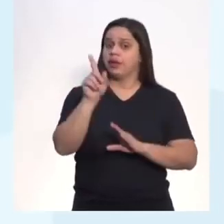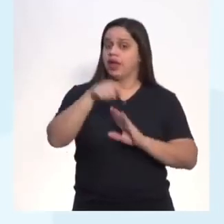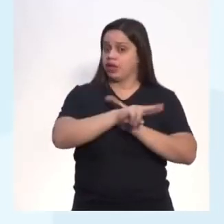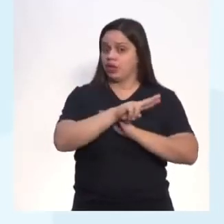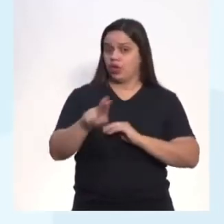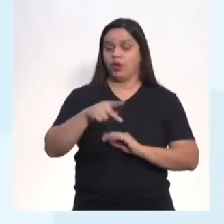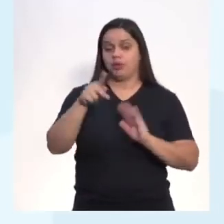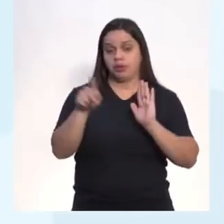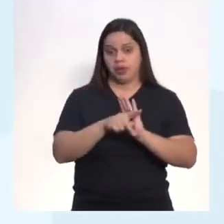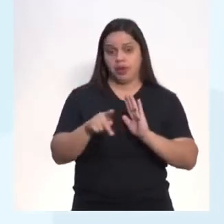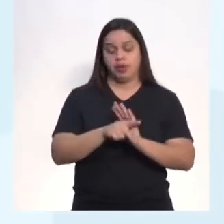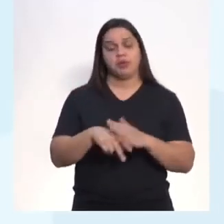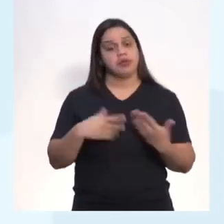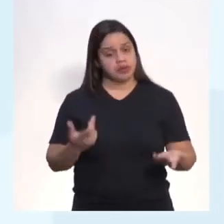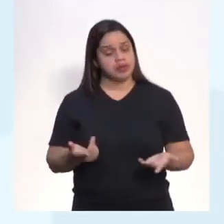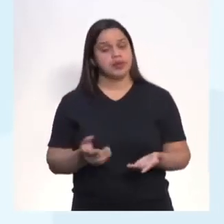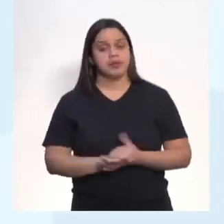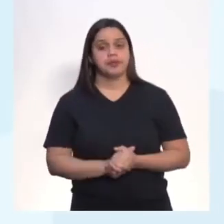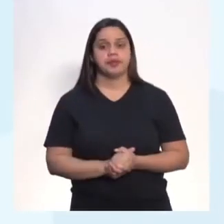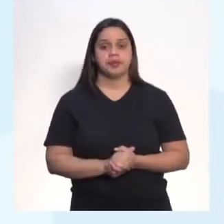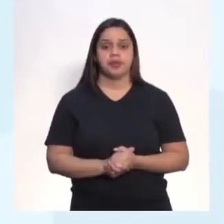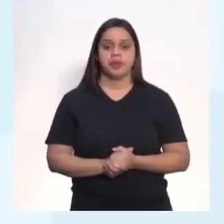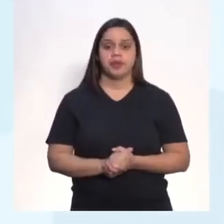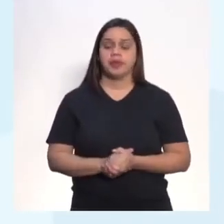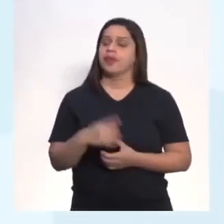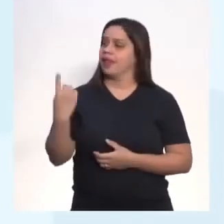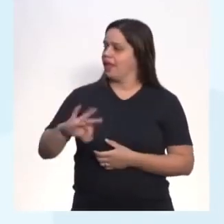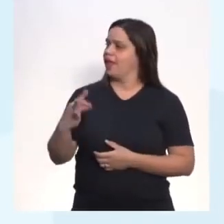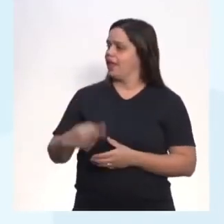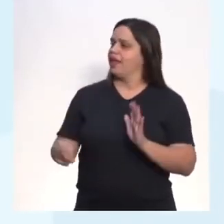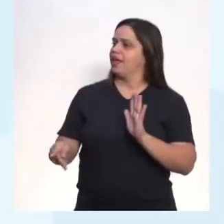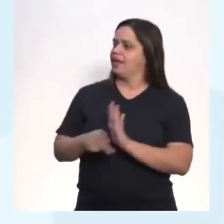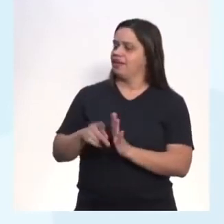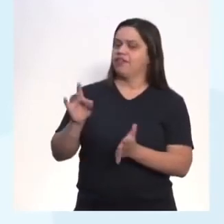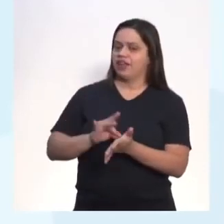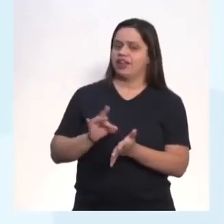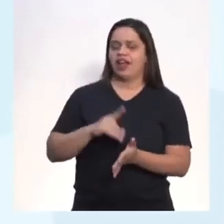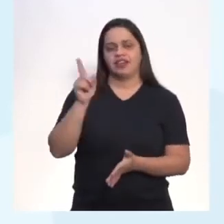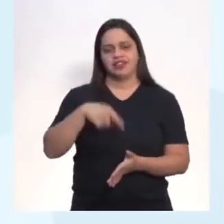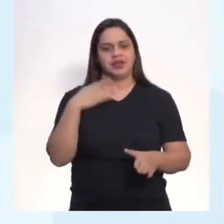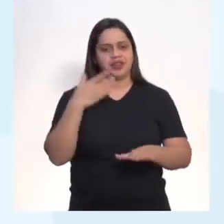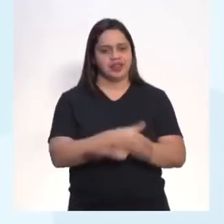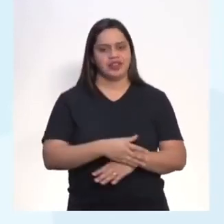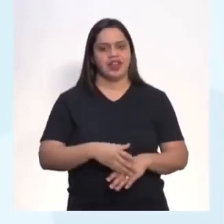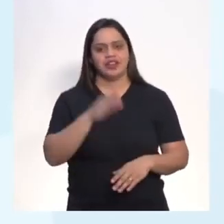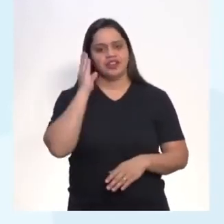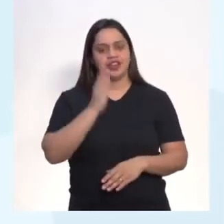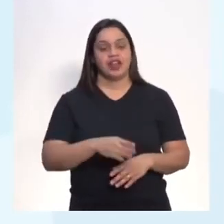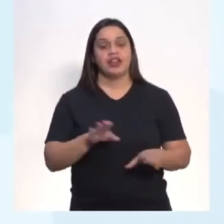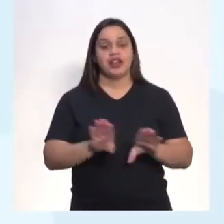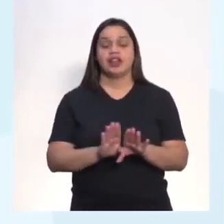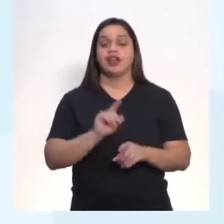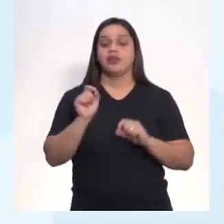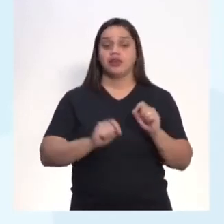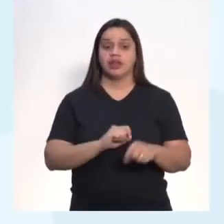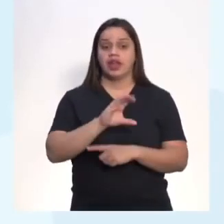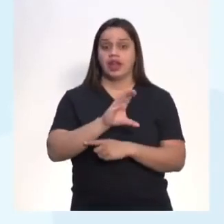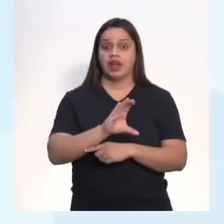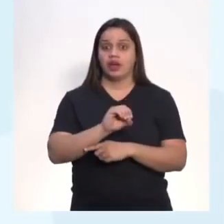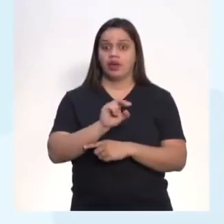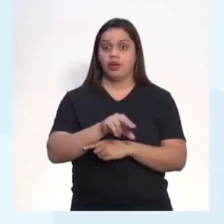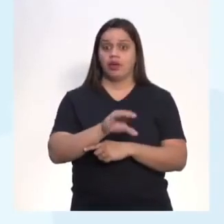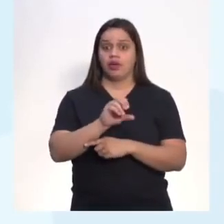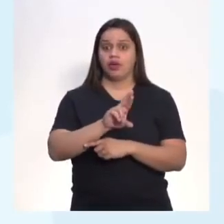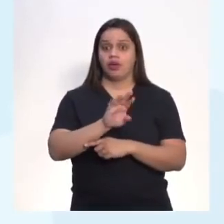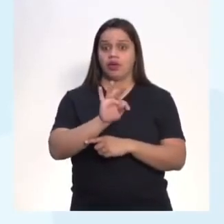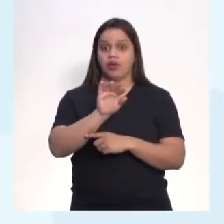Exato. Entrei no próprio agora. É isso mesmo, Mônica. Entrei no próprio agora. Aí nós temos os concretos, que são aqueles que